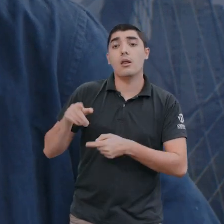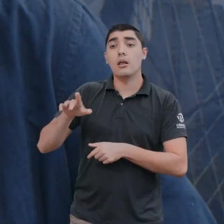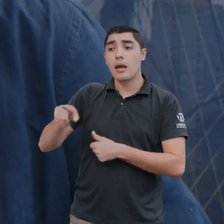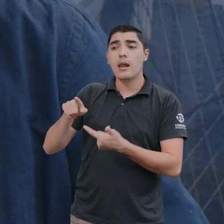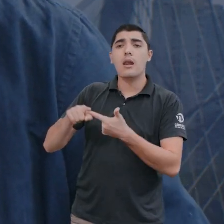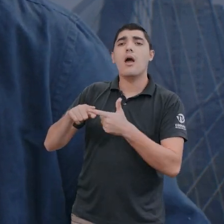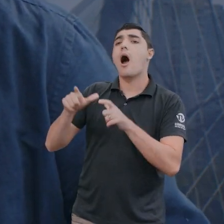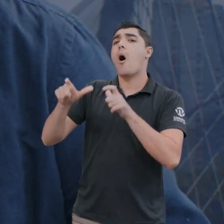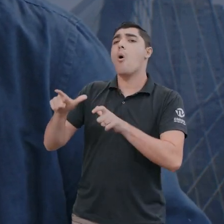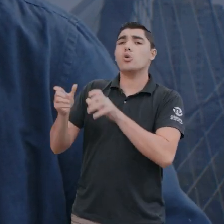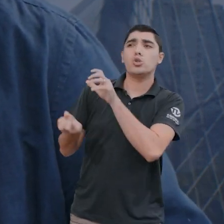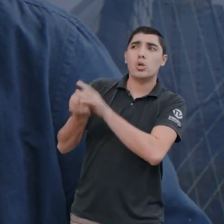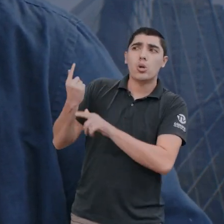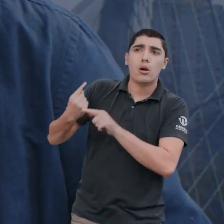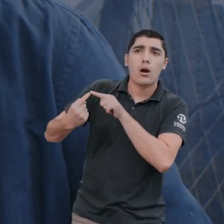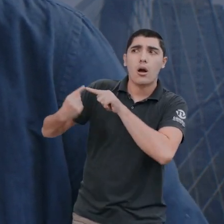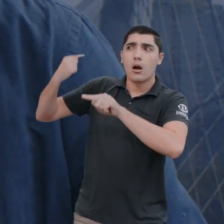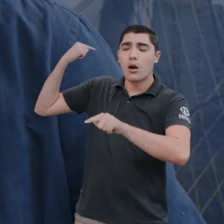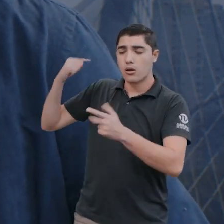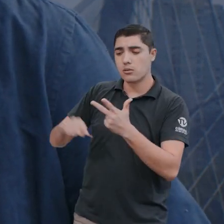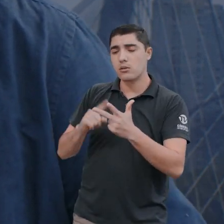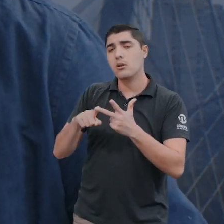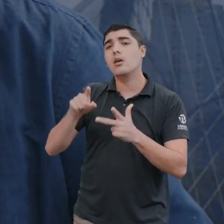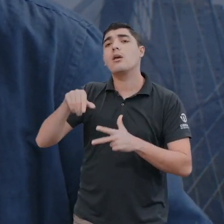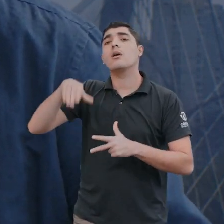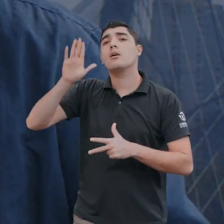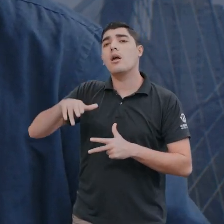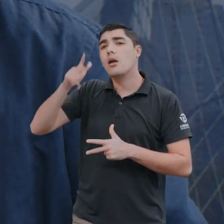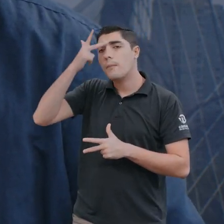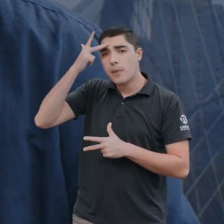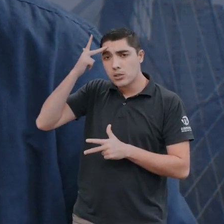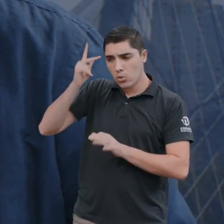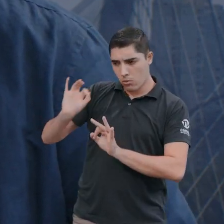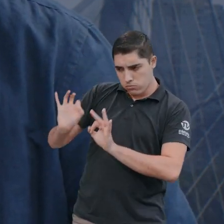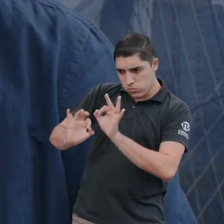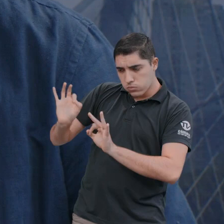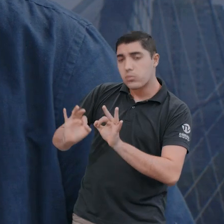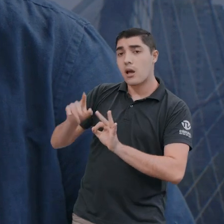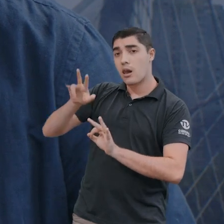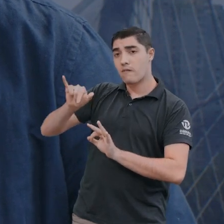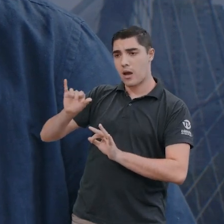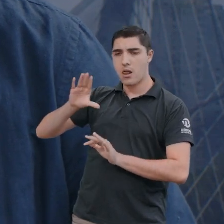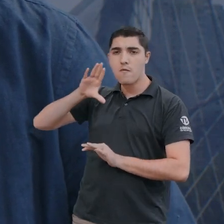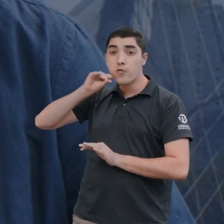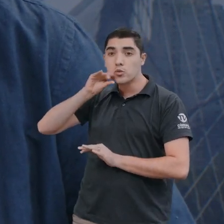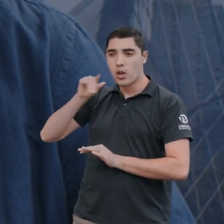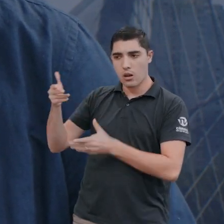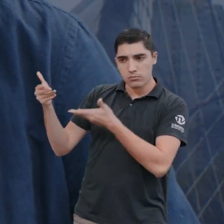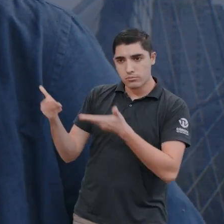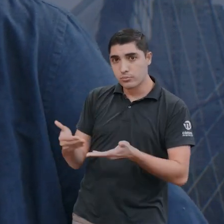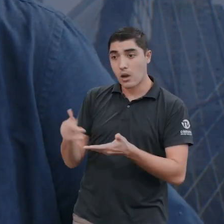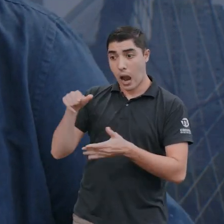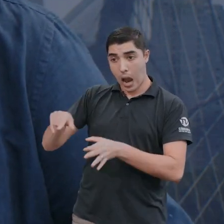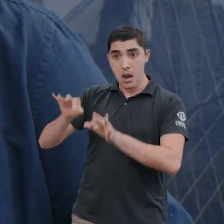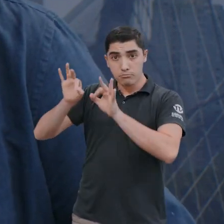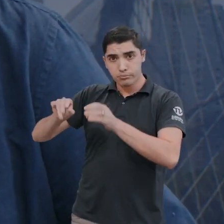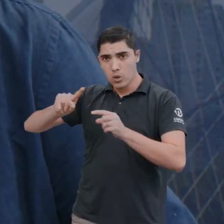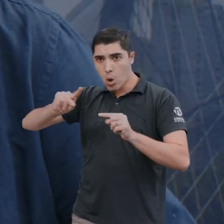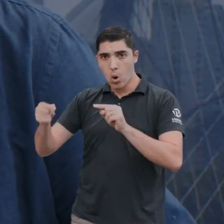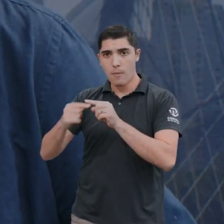é a proveniência dessa matéria-prima, qual é a mão de obra que você vai empregar para que o seu produto seja